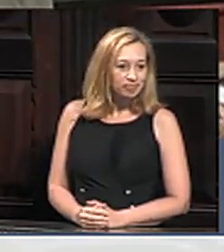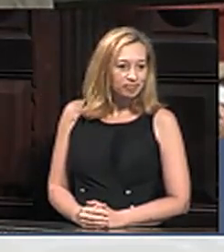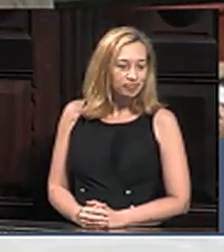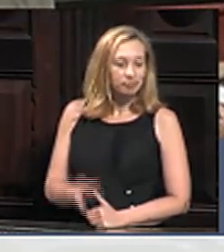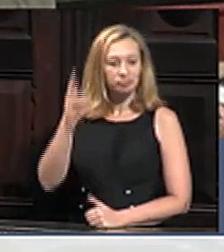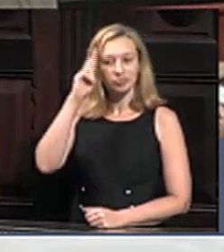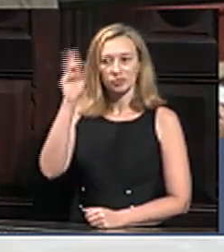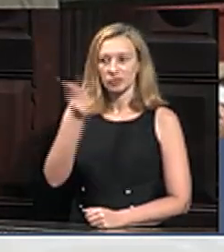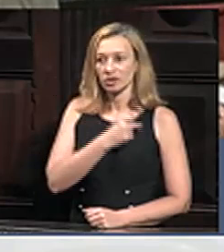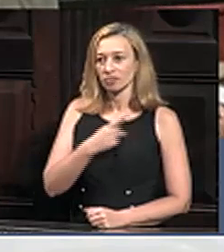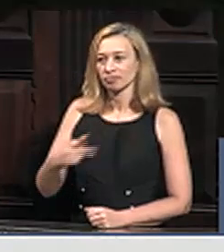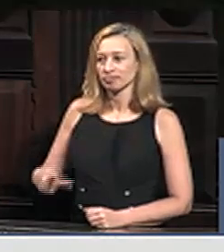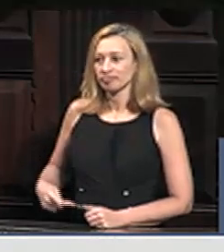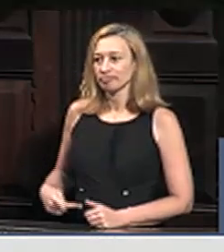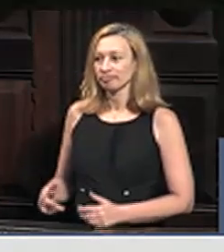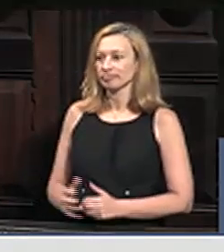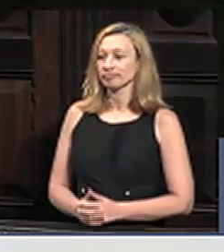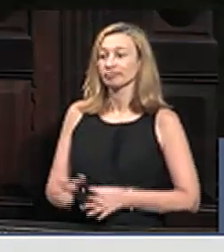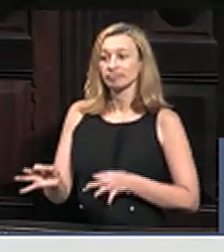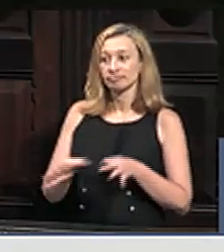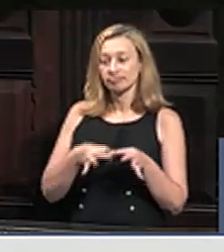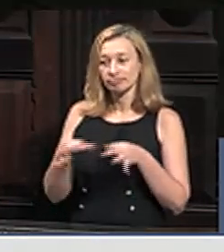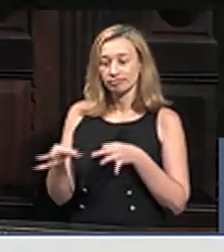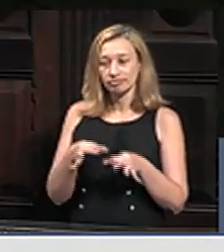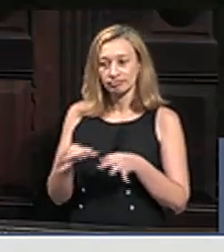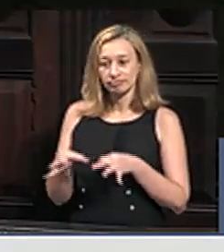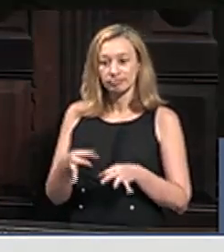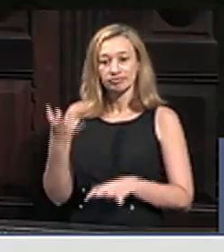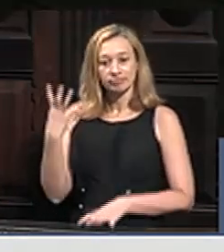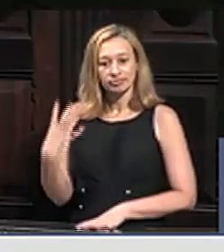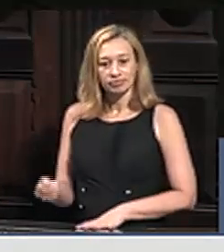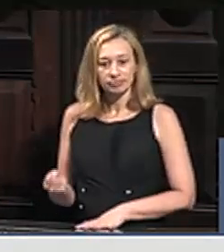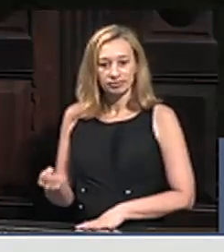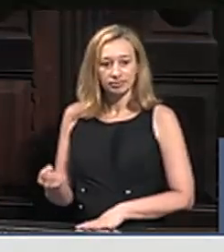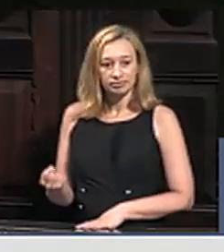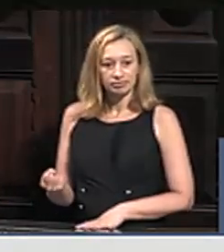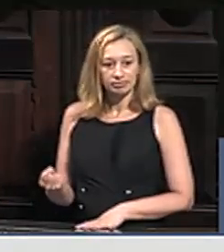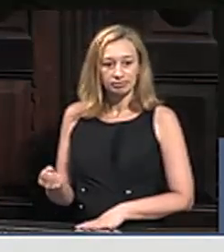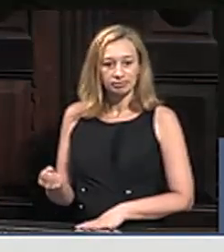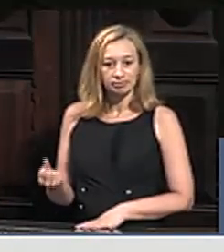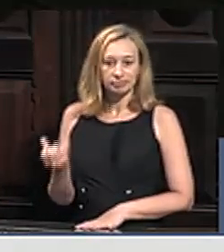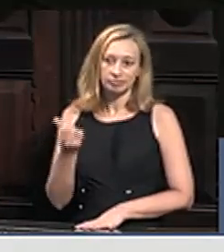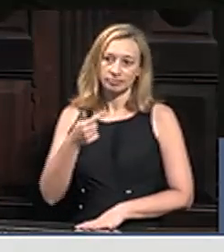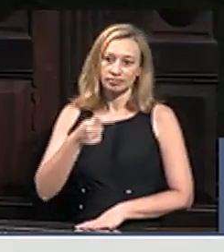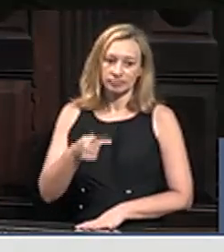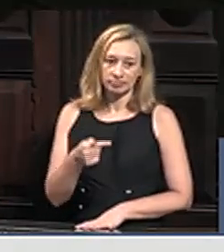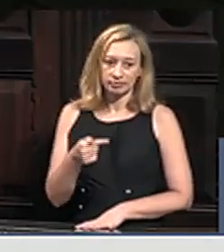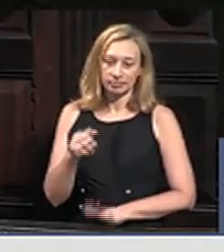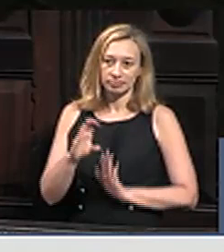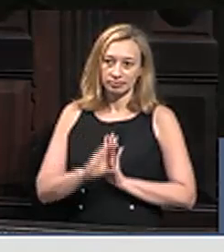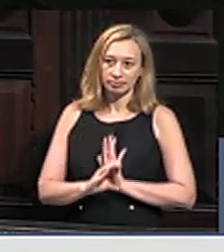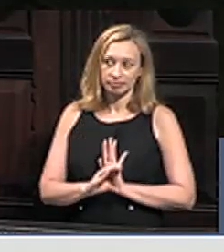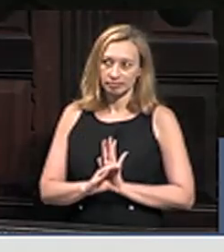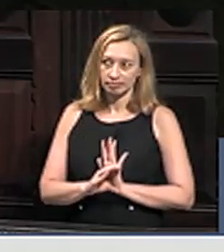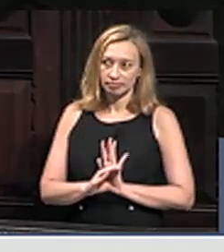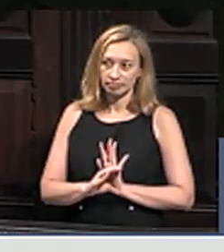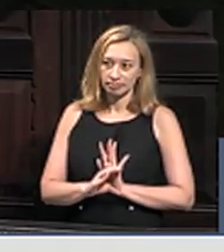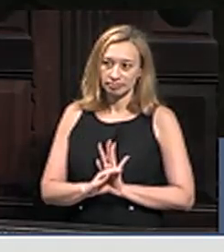Senhor presidente, o projeto recebeu 7 emendas.